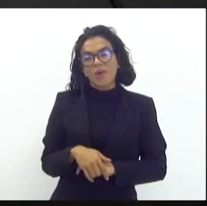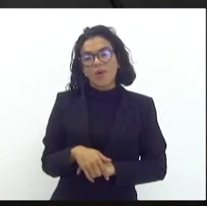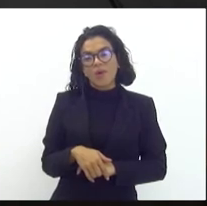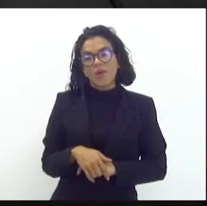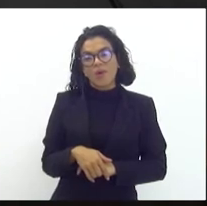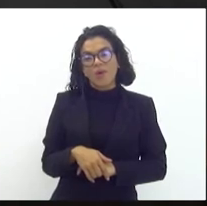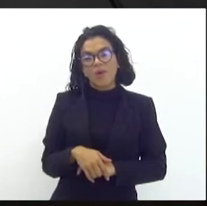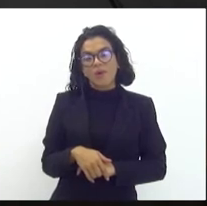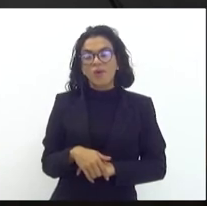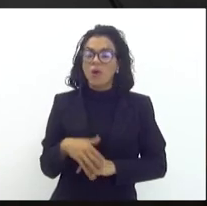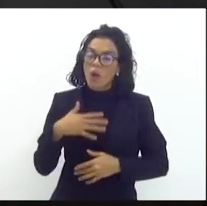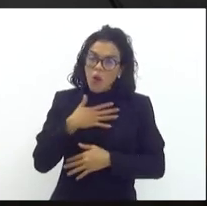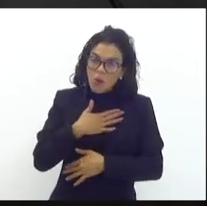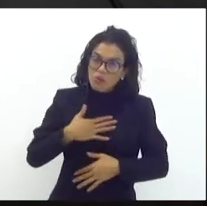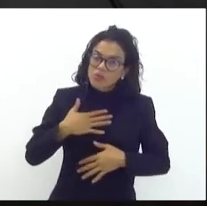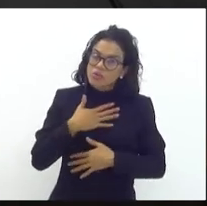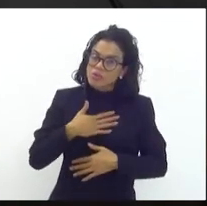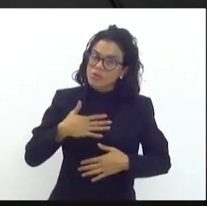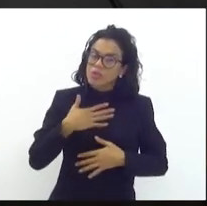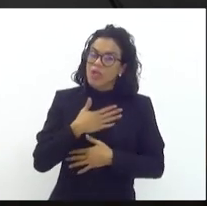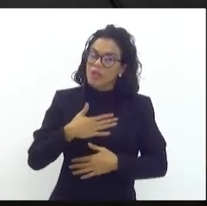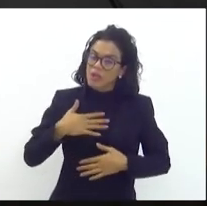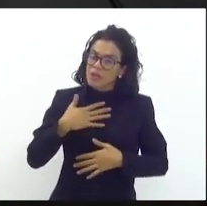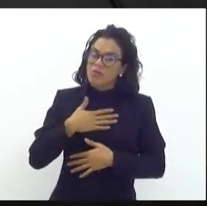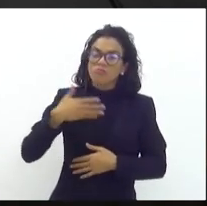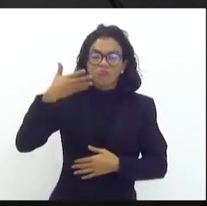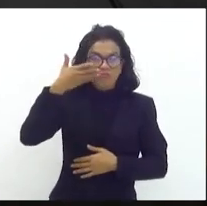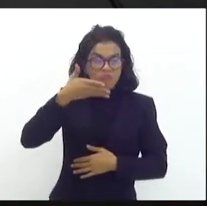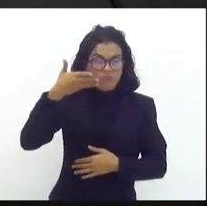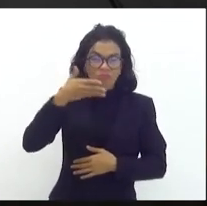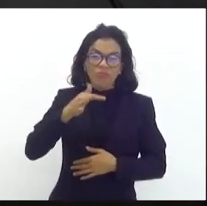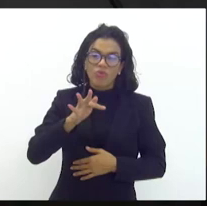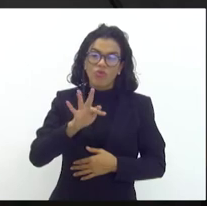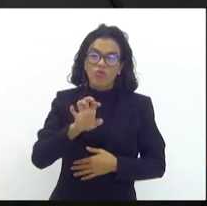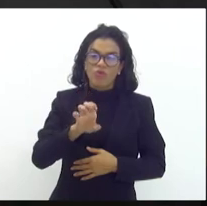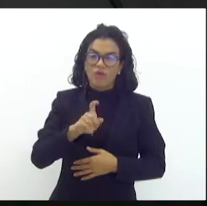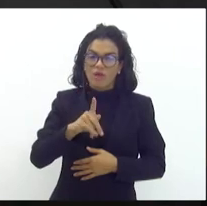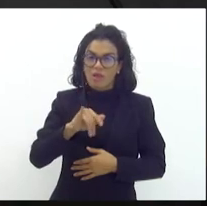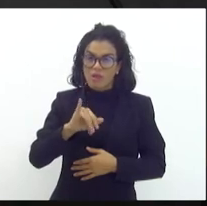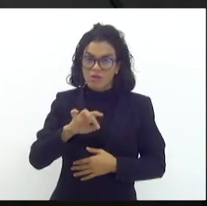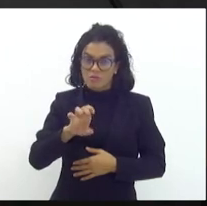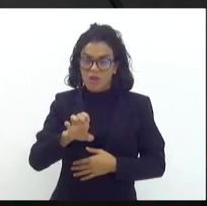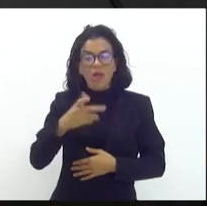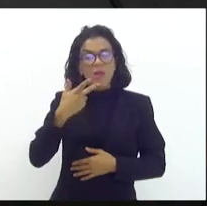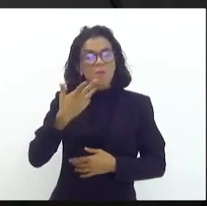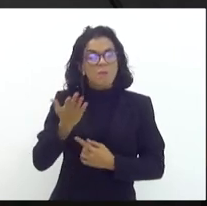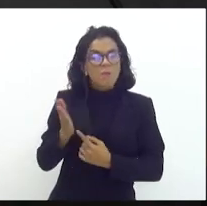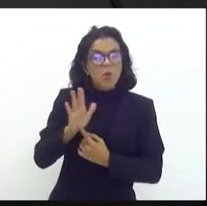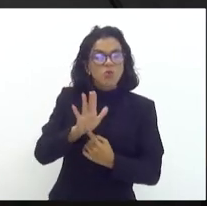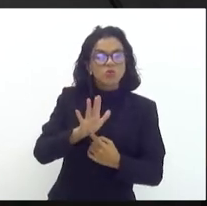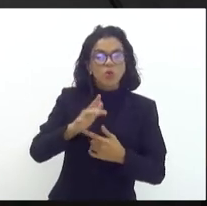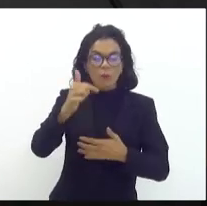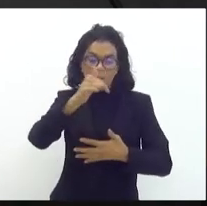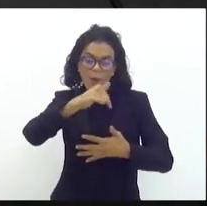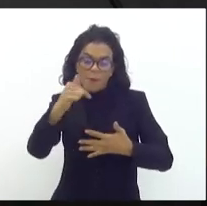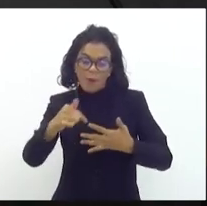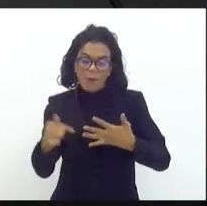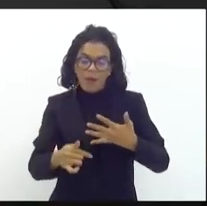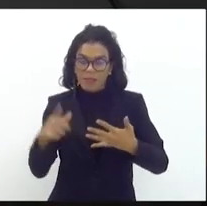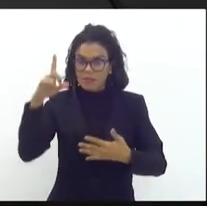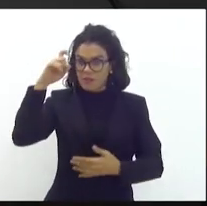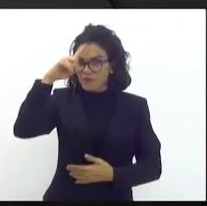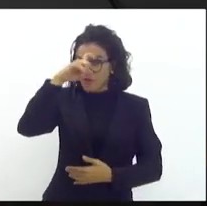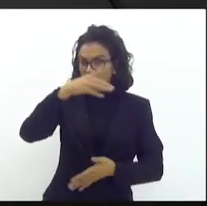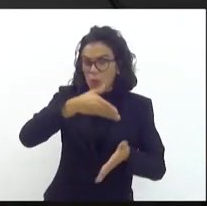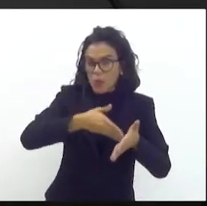Eu gostei muito da fala do porque o Felipe ele levantou aqui as dificuldades mas ele